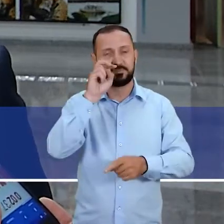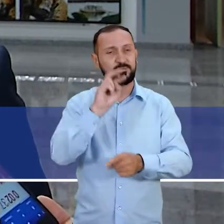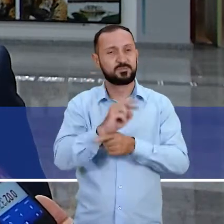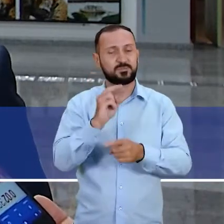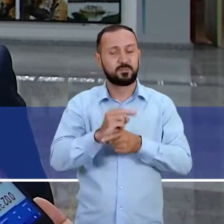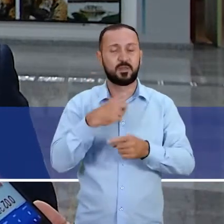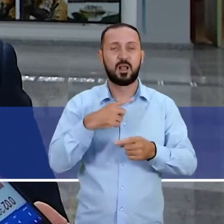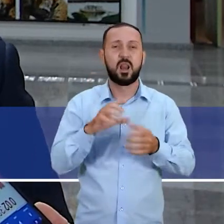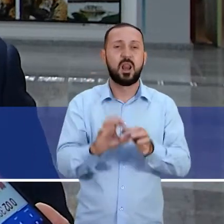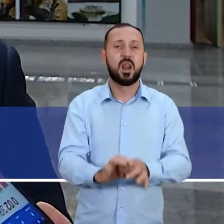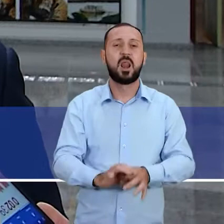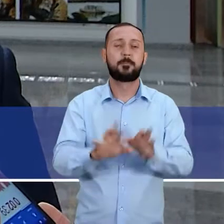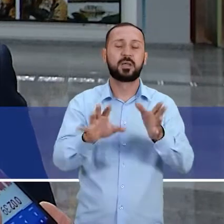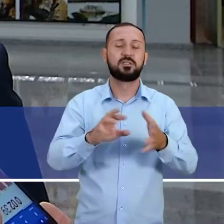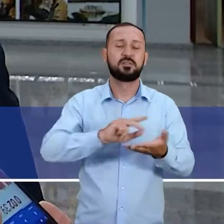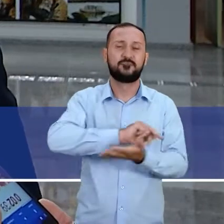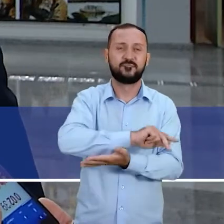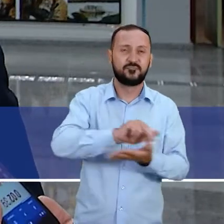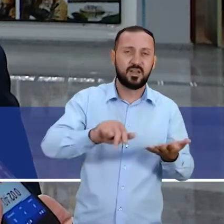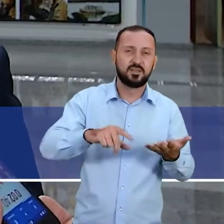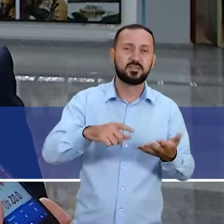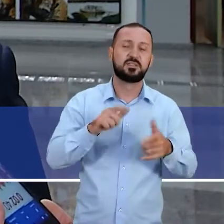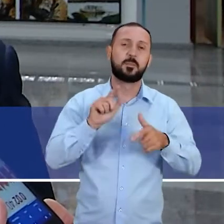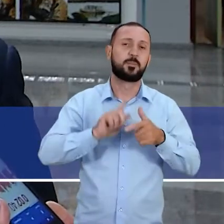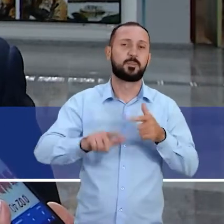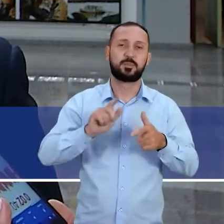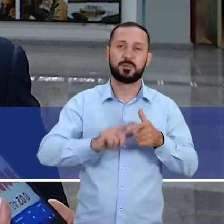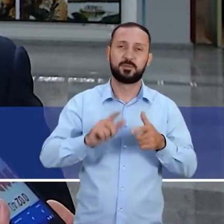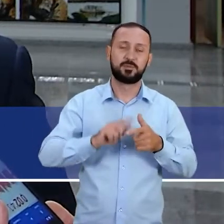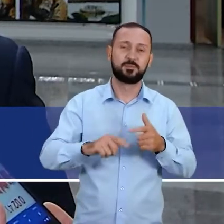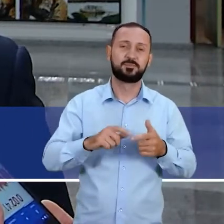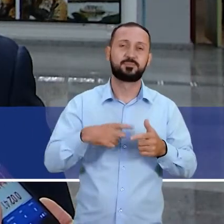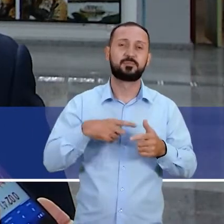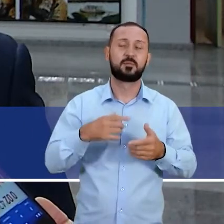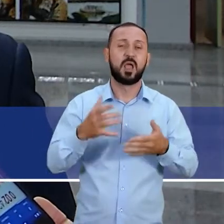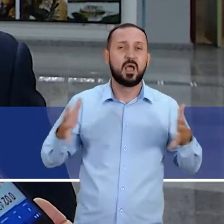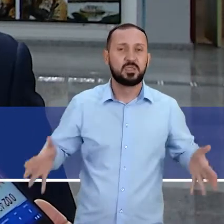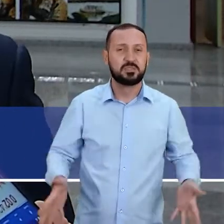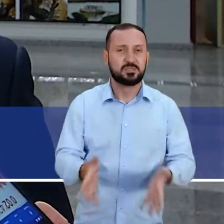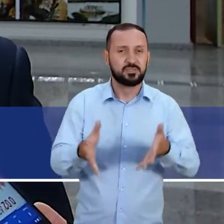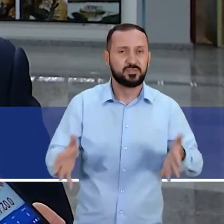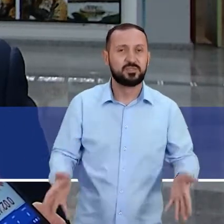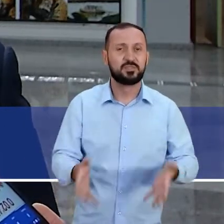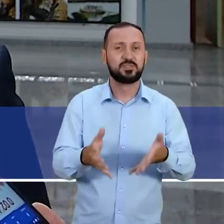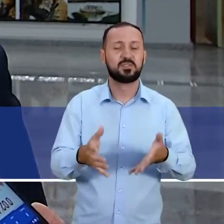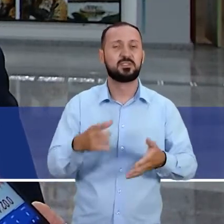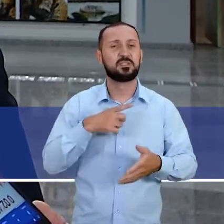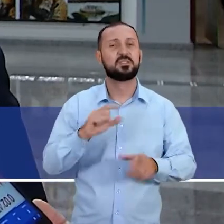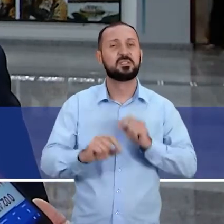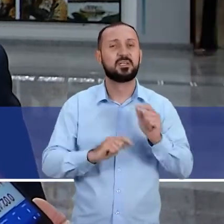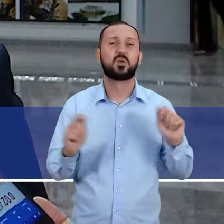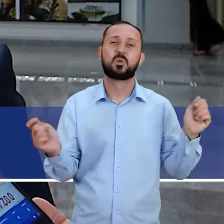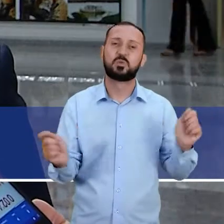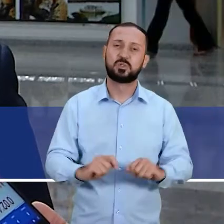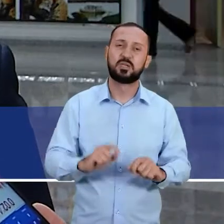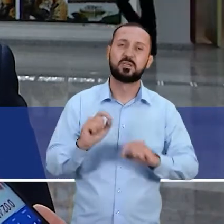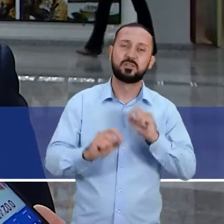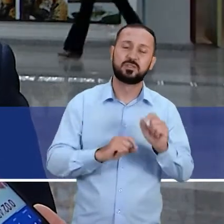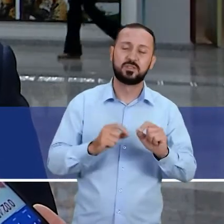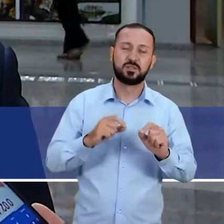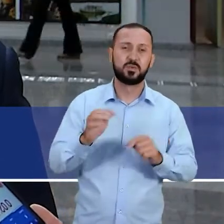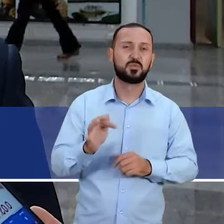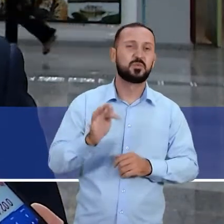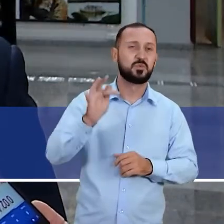da suinocultura, destravando vários problemas, né, dando incentivos. Nós